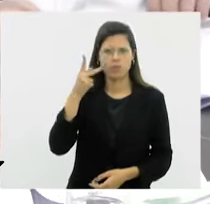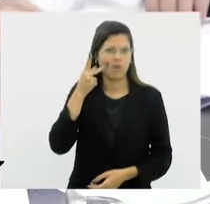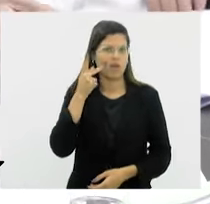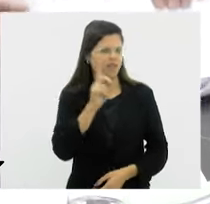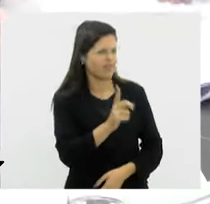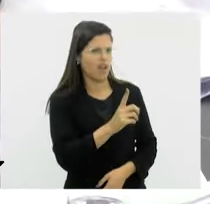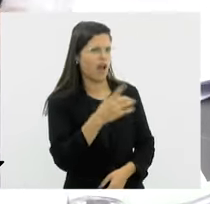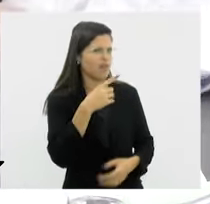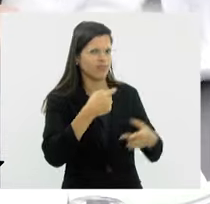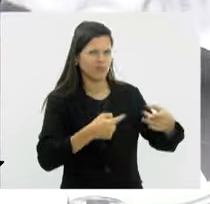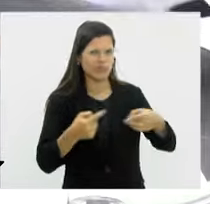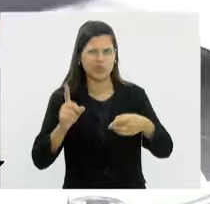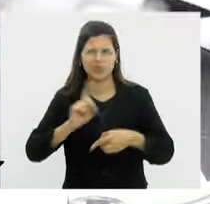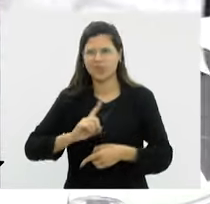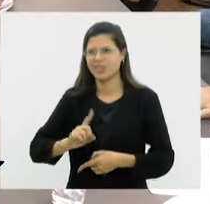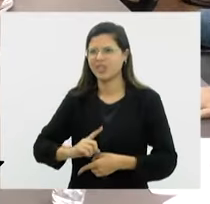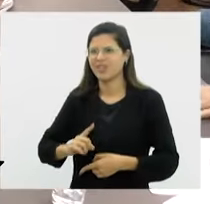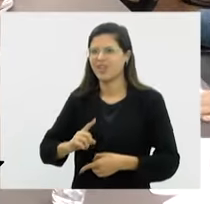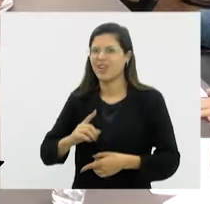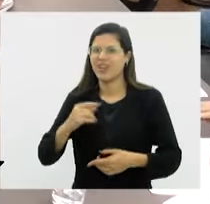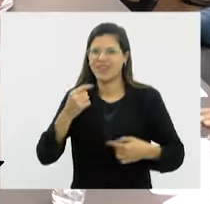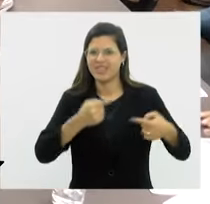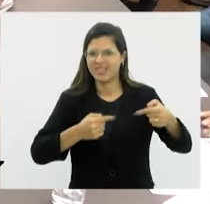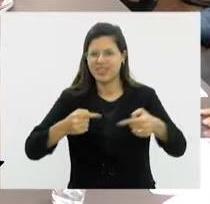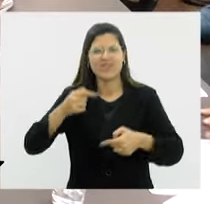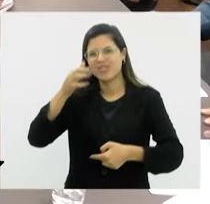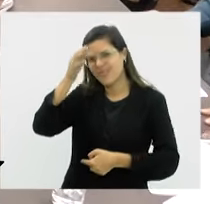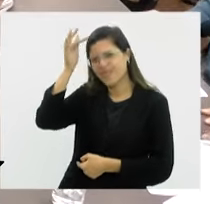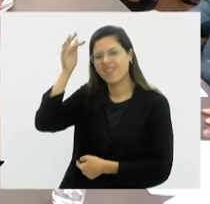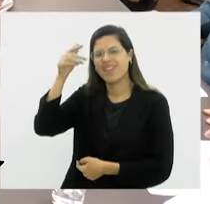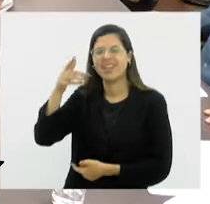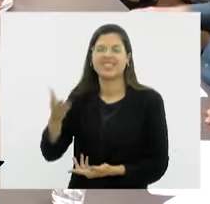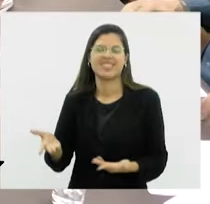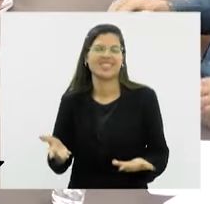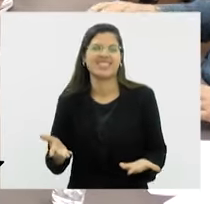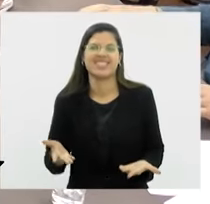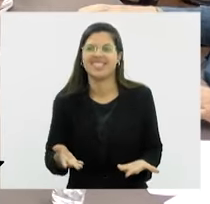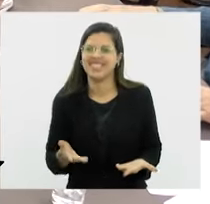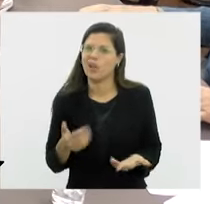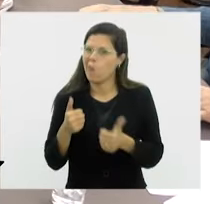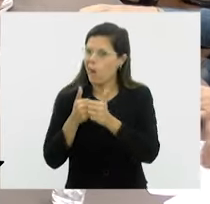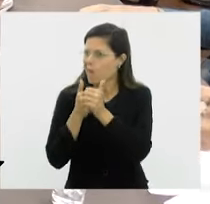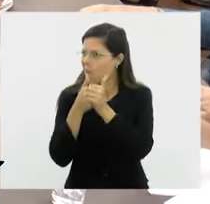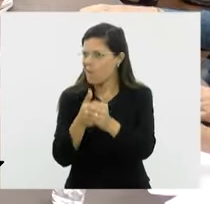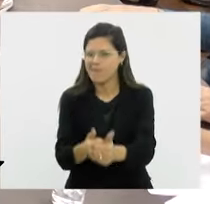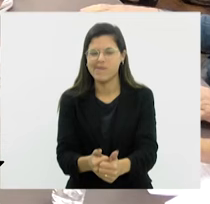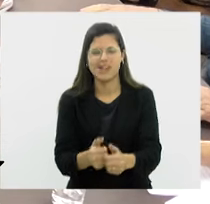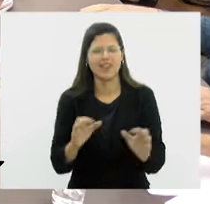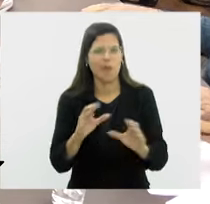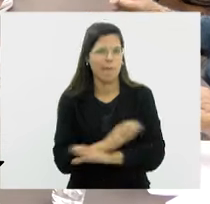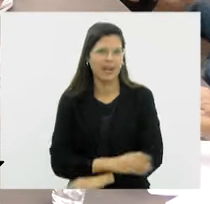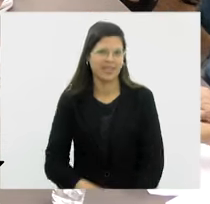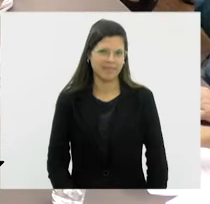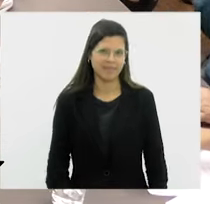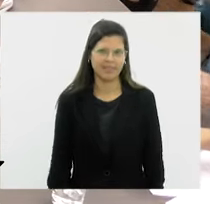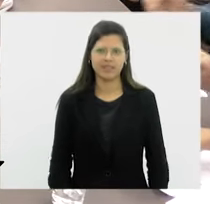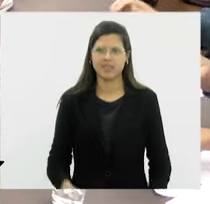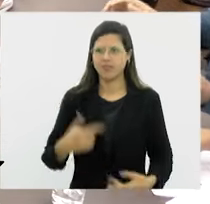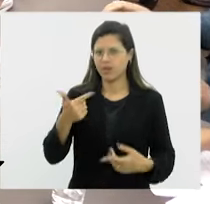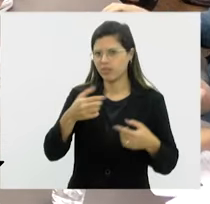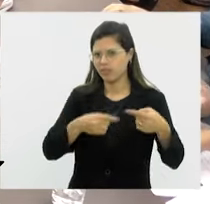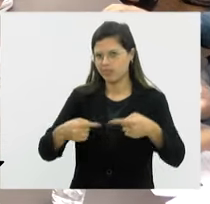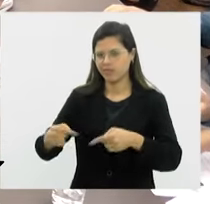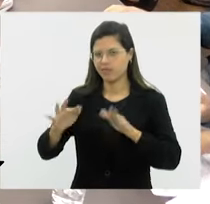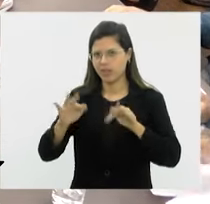não. Discutir esse tema com o Fred Pacheco... É roubado, né? Eu acompanho totalmente. Não havendo quem queira